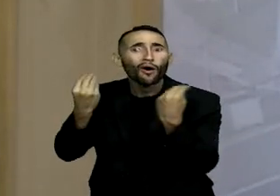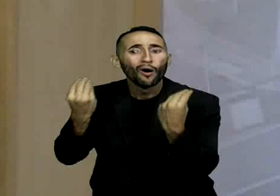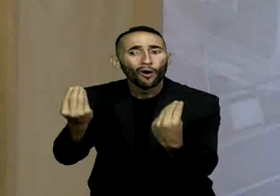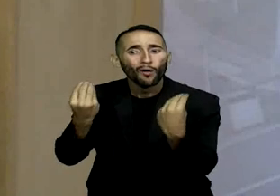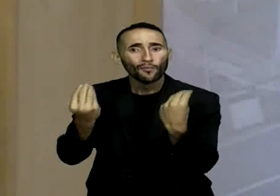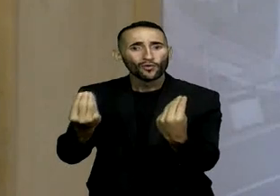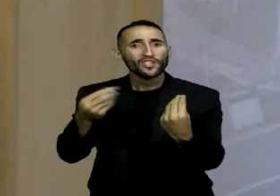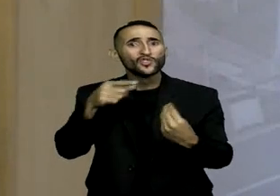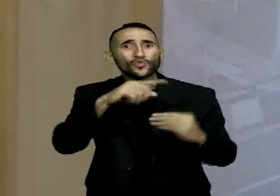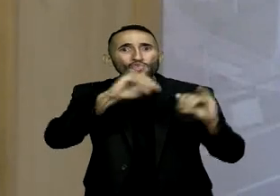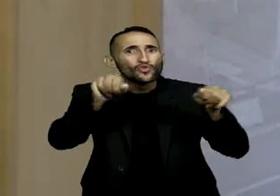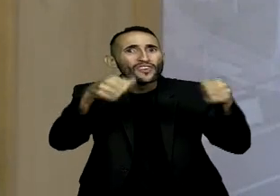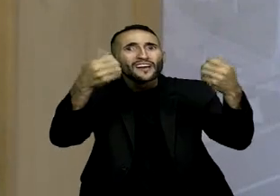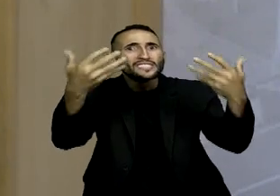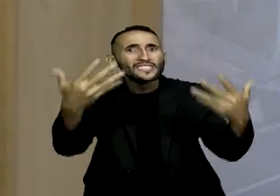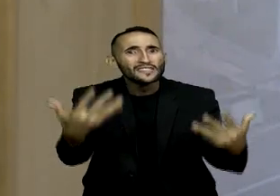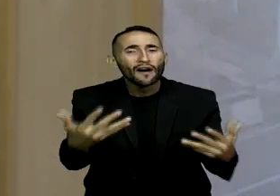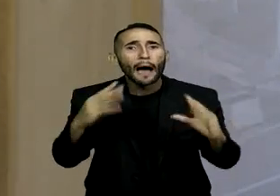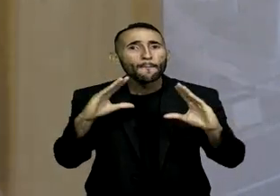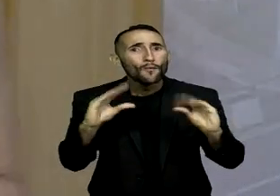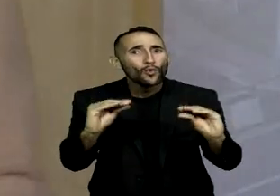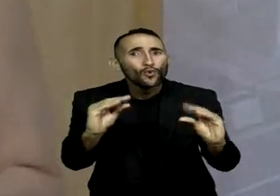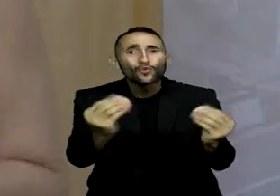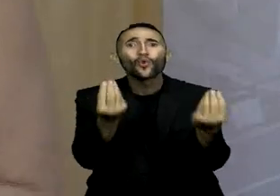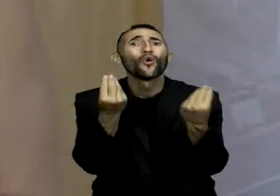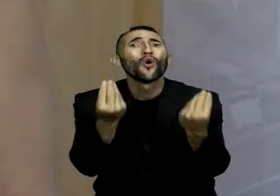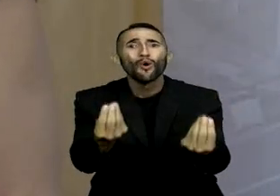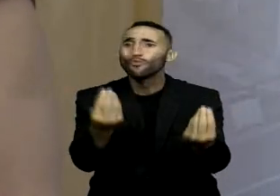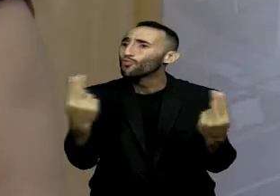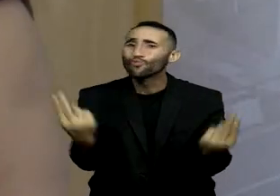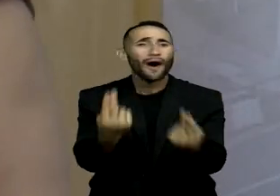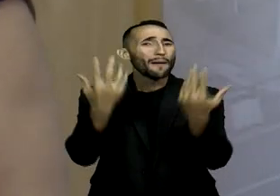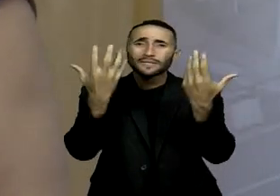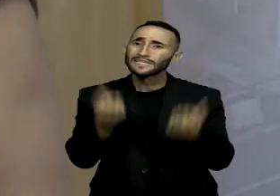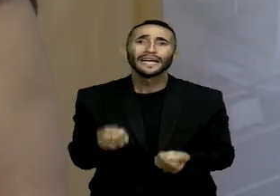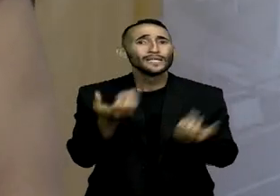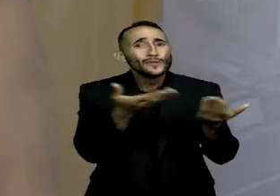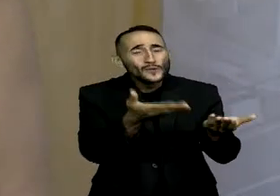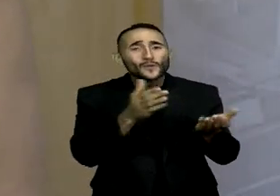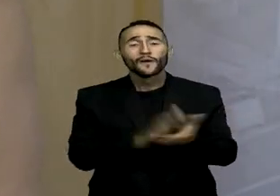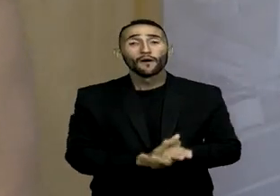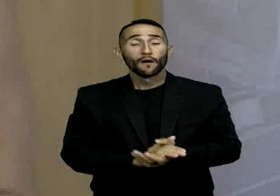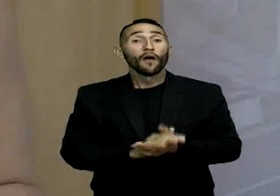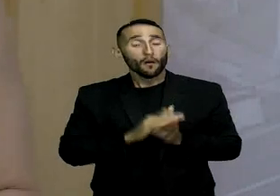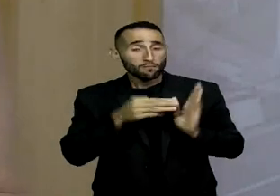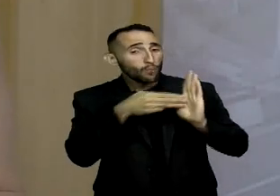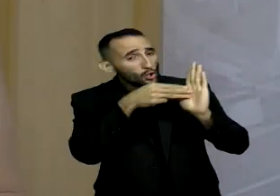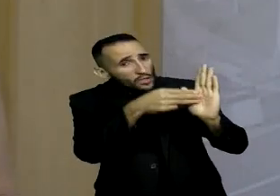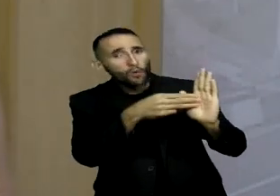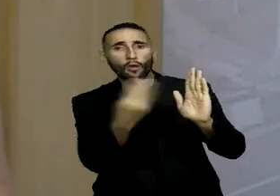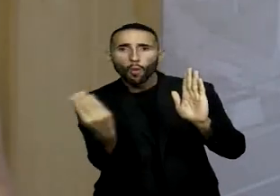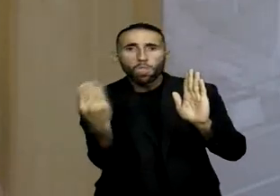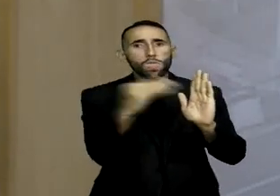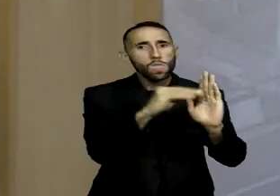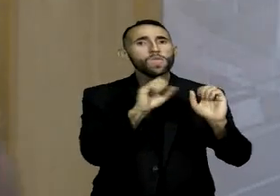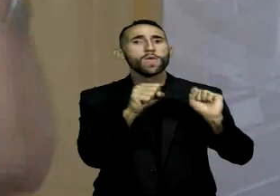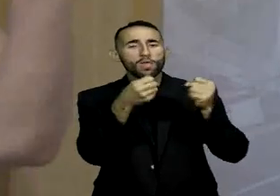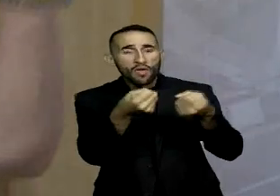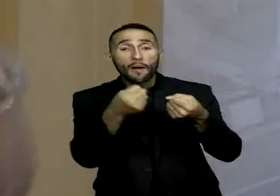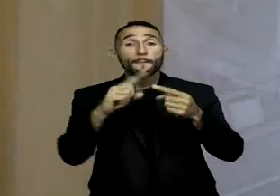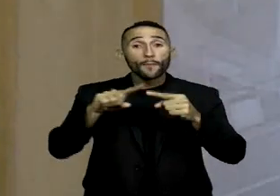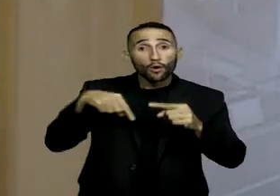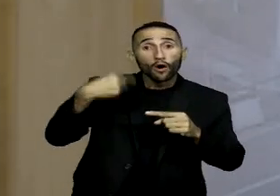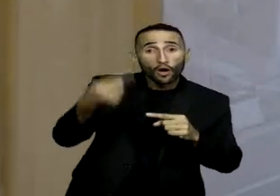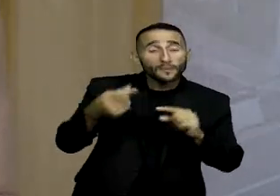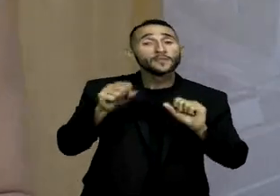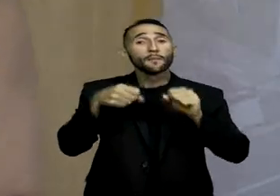Isso é inadmissível. Então, assim, eu coloquei essa moção hoje. Teremos a semana que vem, provavelmente, a outra moção